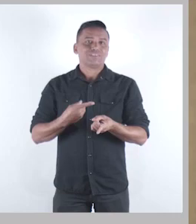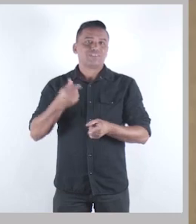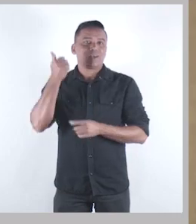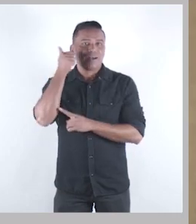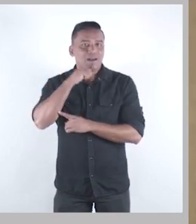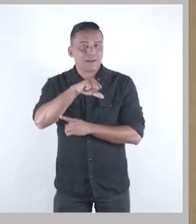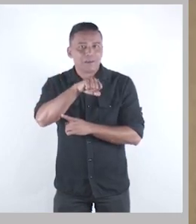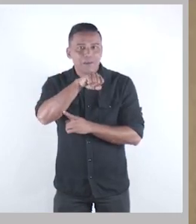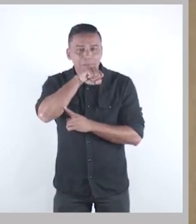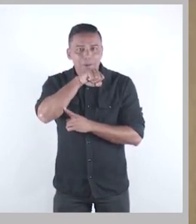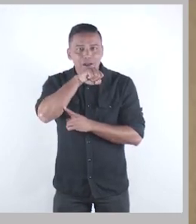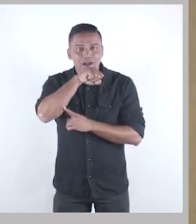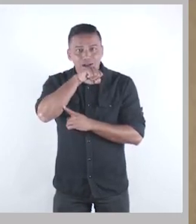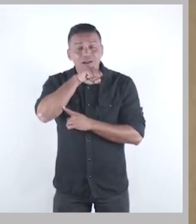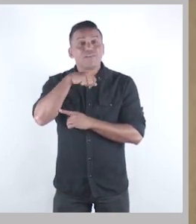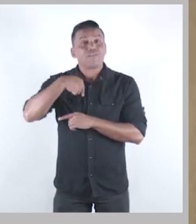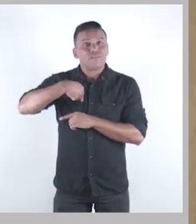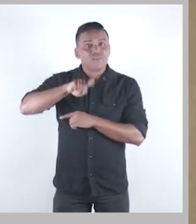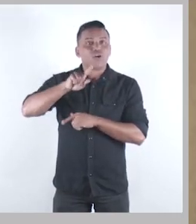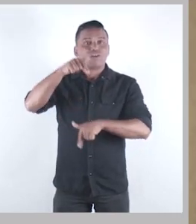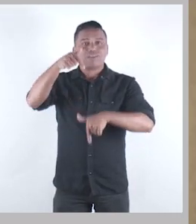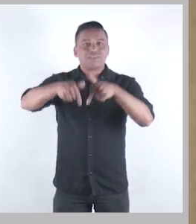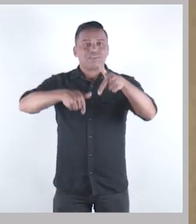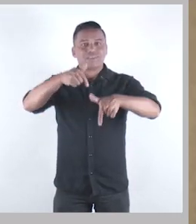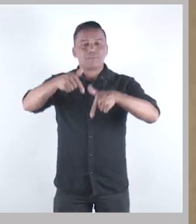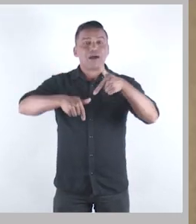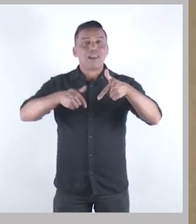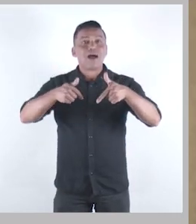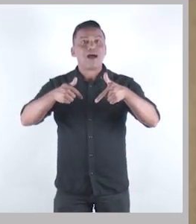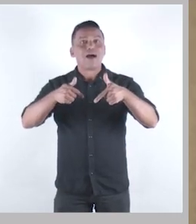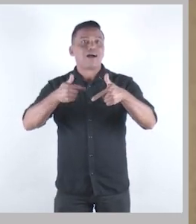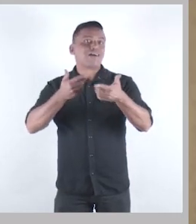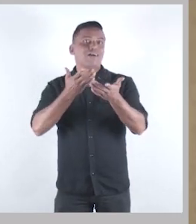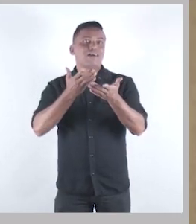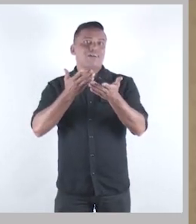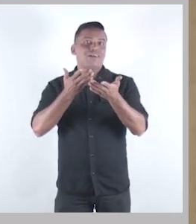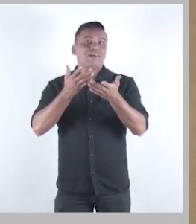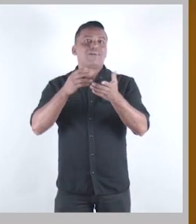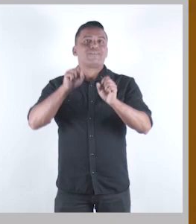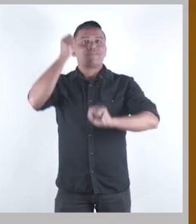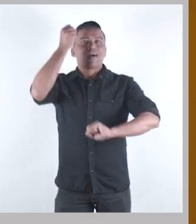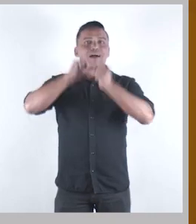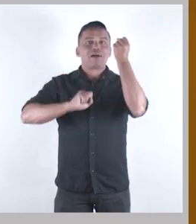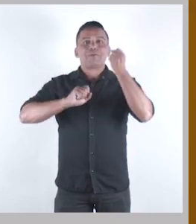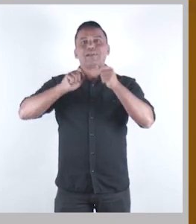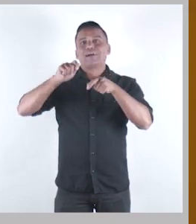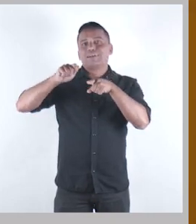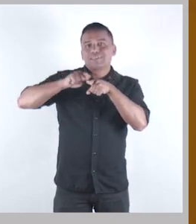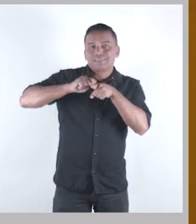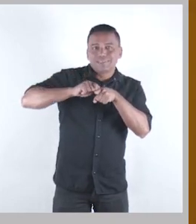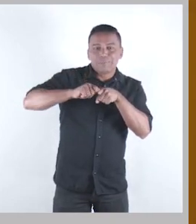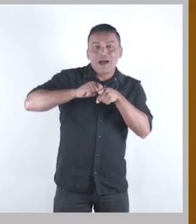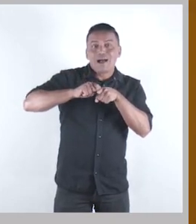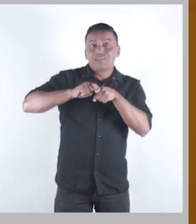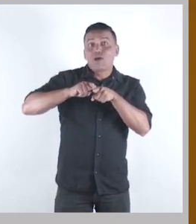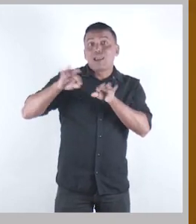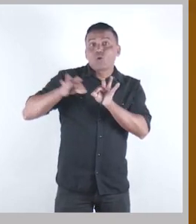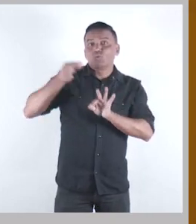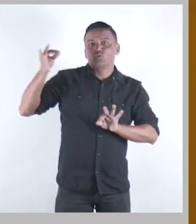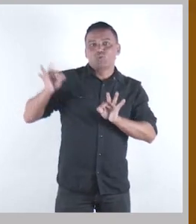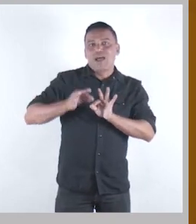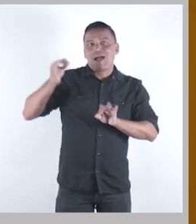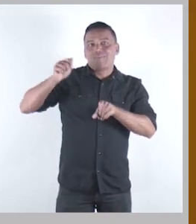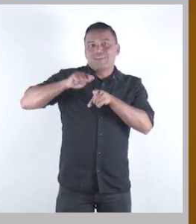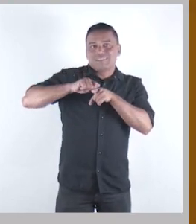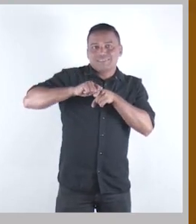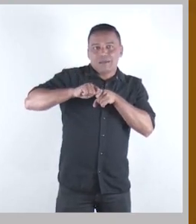ficaria operária. Ela foi finalmente conseguir um emprego numa fábrica de sapatos, onde costurava sapatos. Portanto,